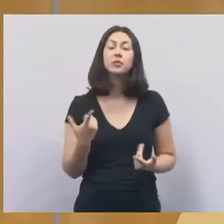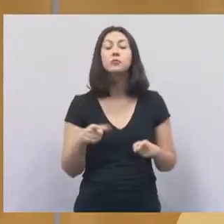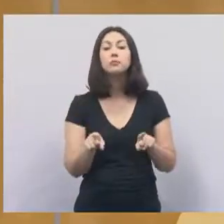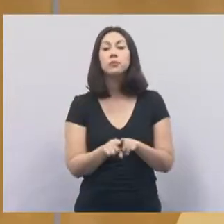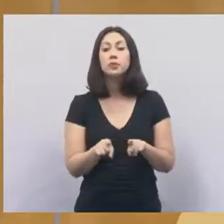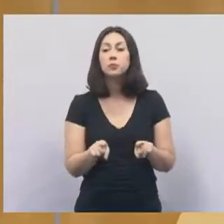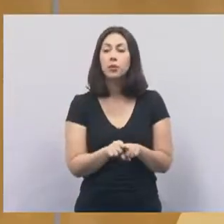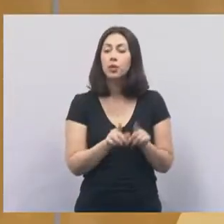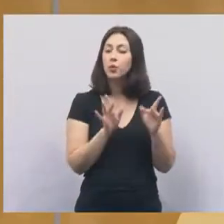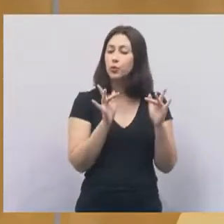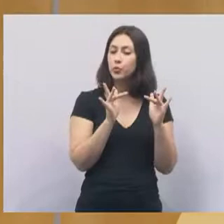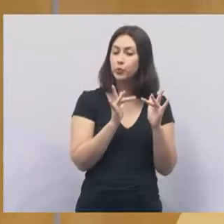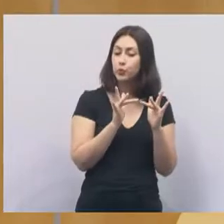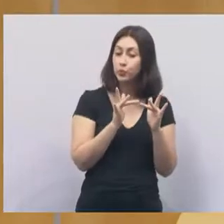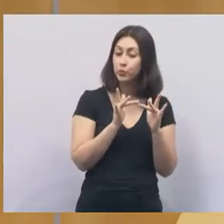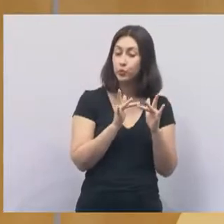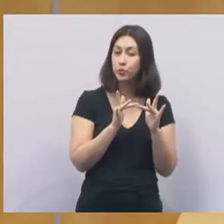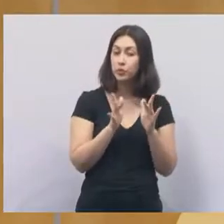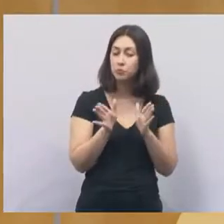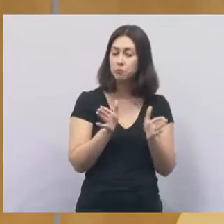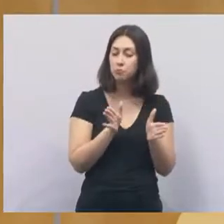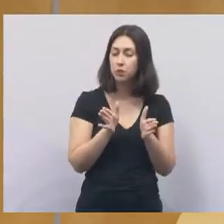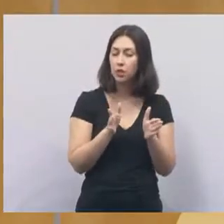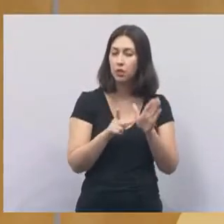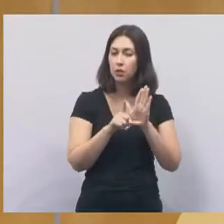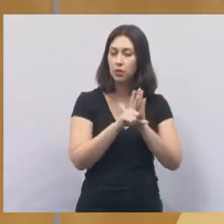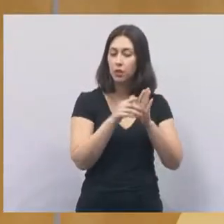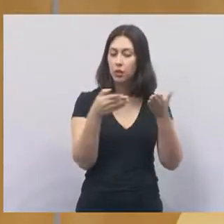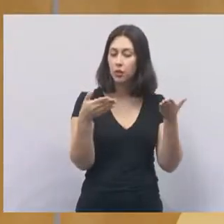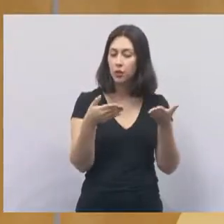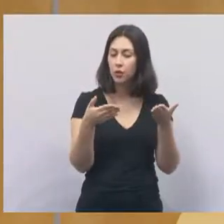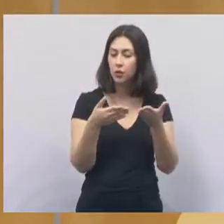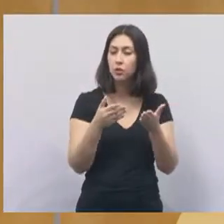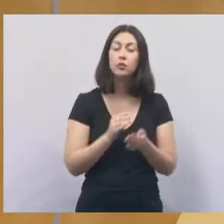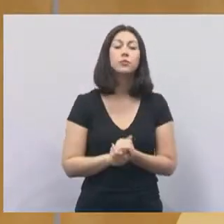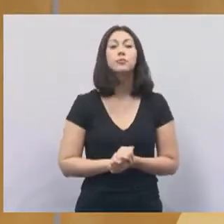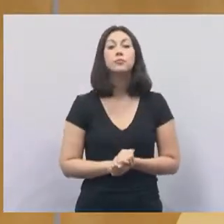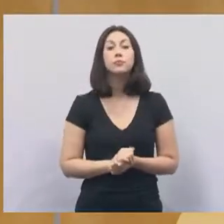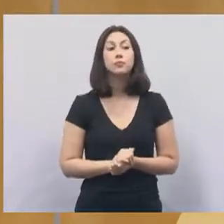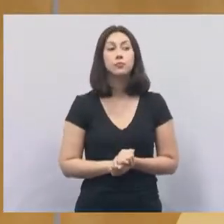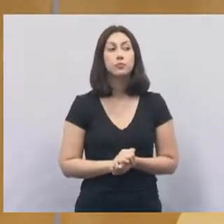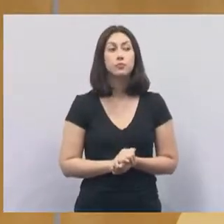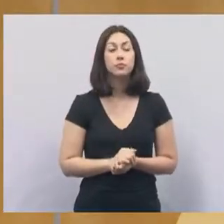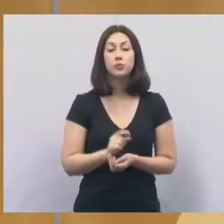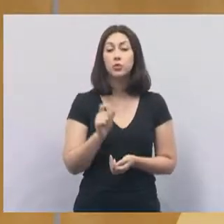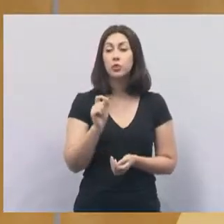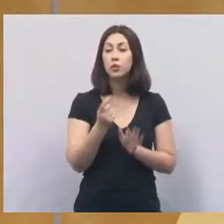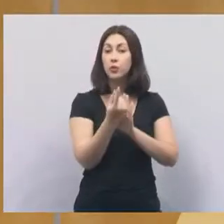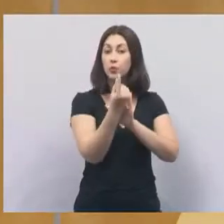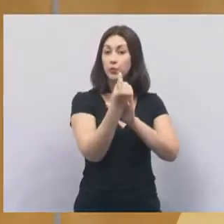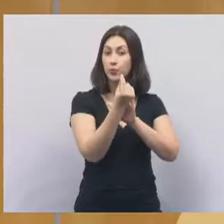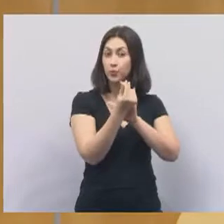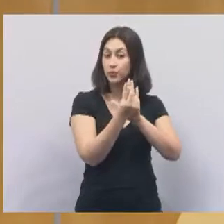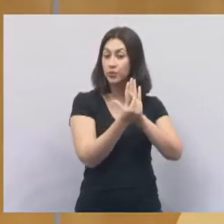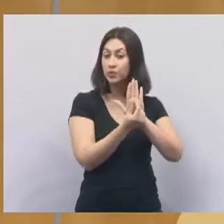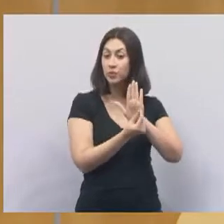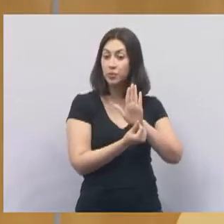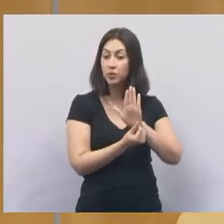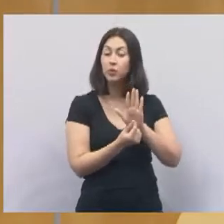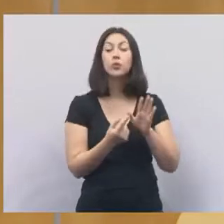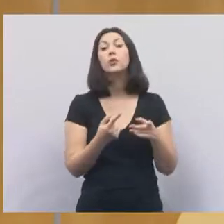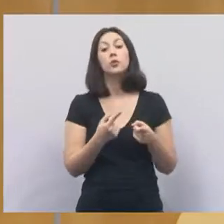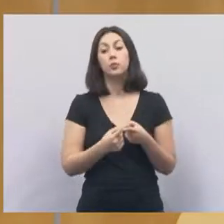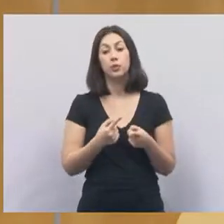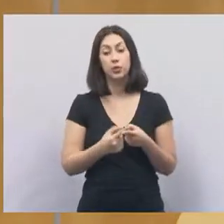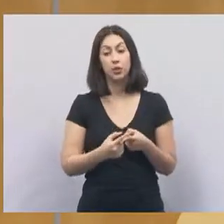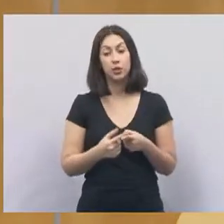fazendo uma ligação com a legislação que nós vamos votar em primeiro turno agora né que é o orçamento Municipal Porque isso